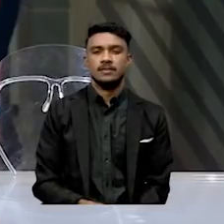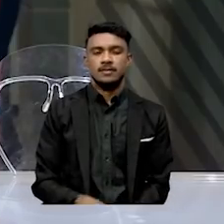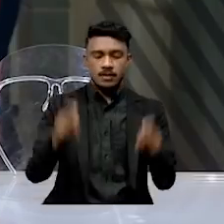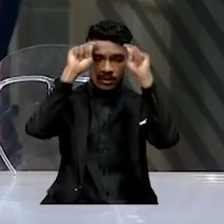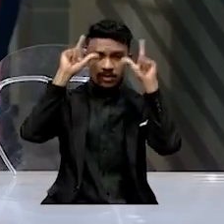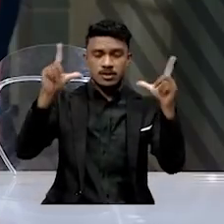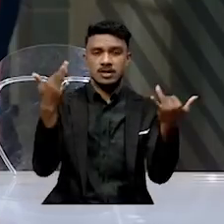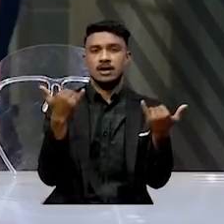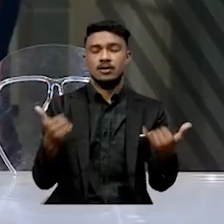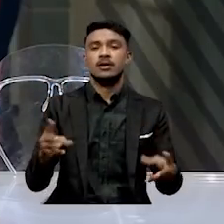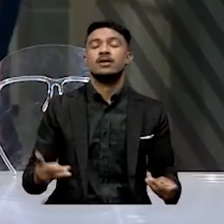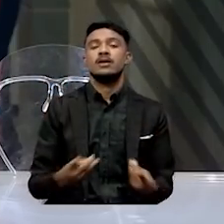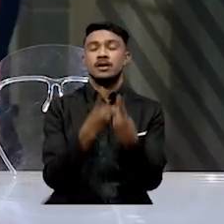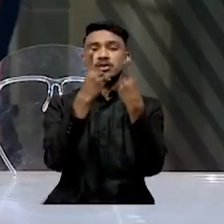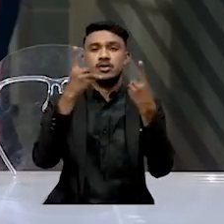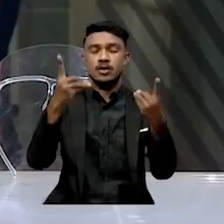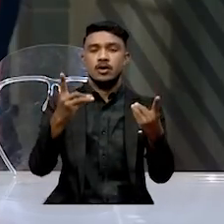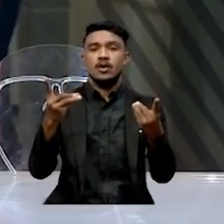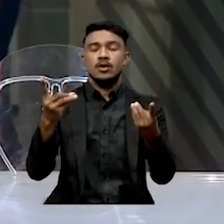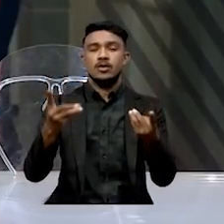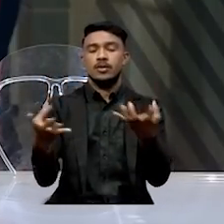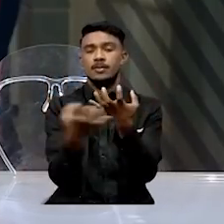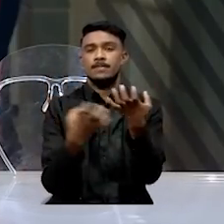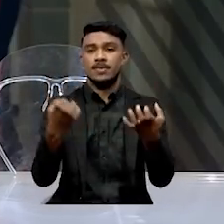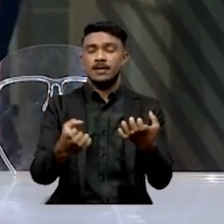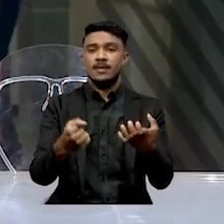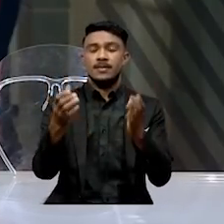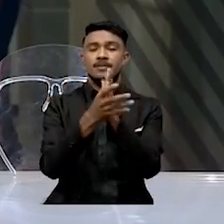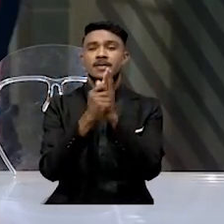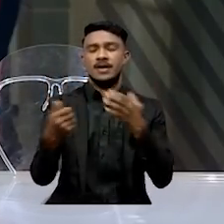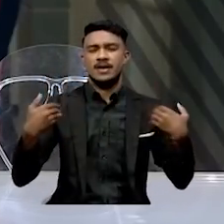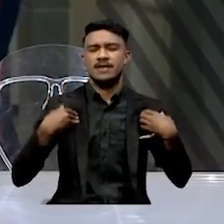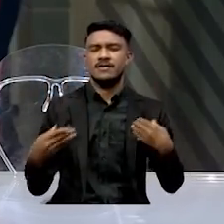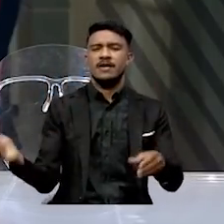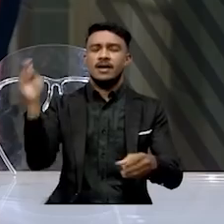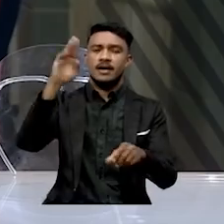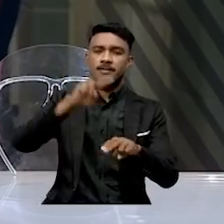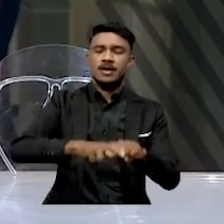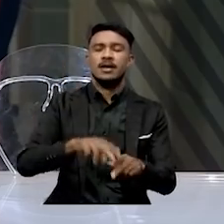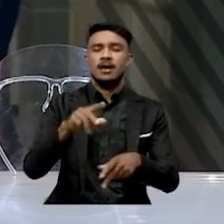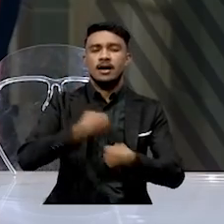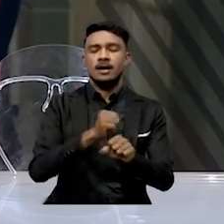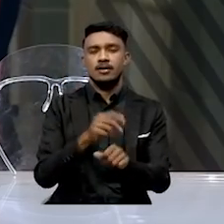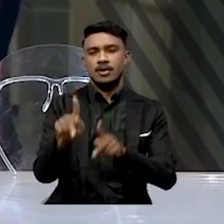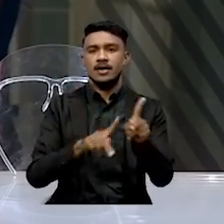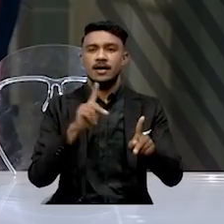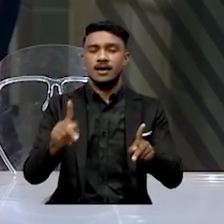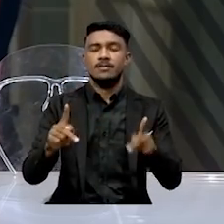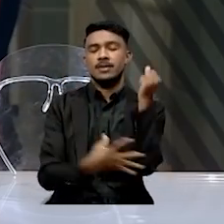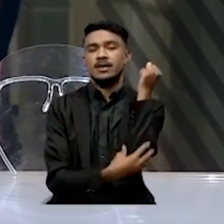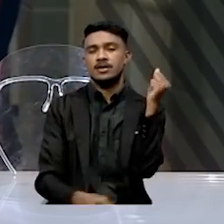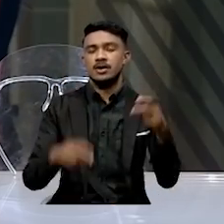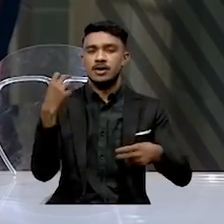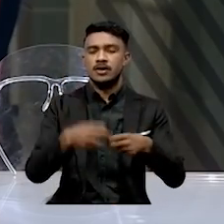Timor-Leste dedaune enfrenta hela mina zona folin sae, ho folin ebe aumenta, halo povo kbit laik sira komese preocupadu